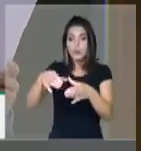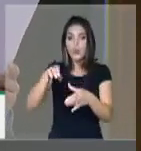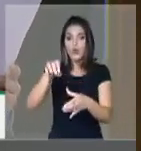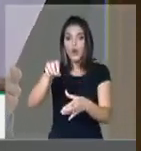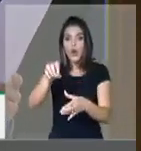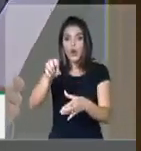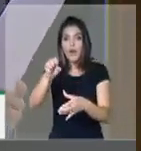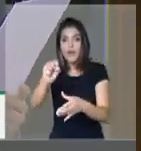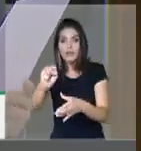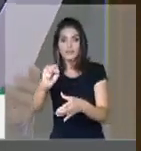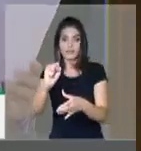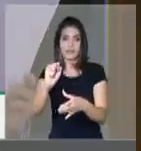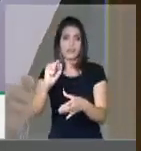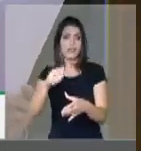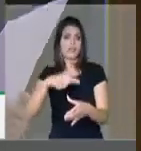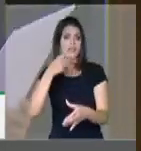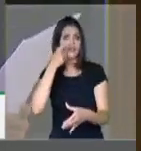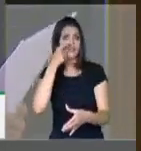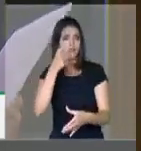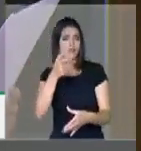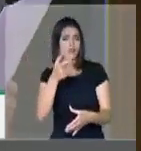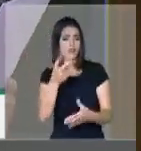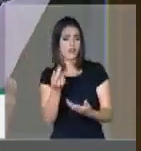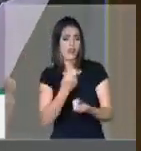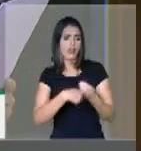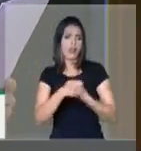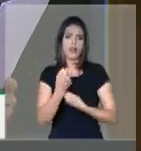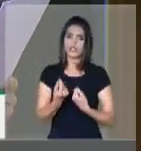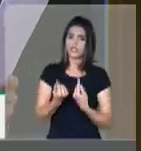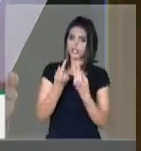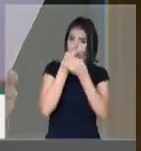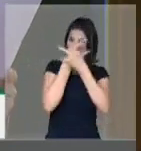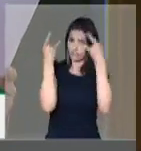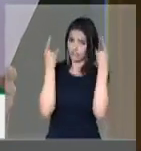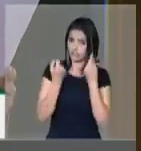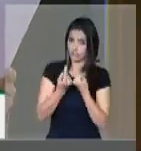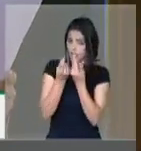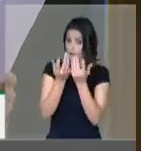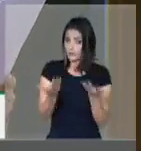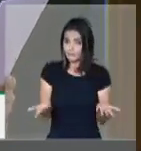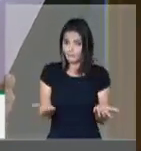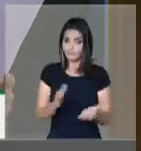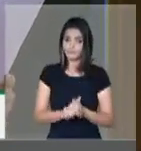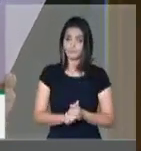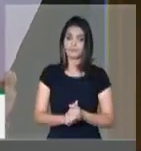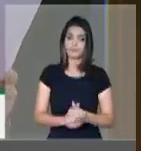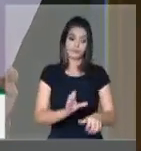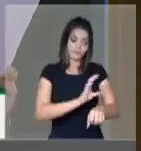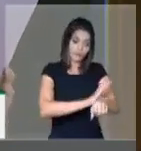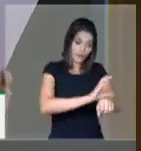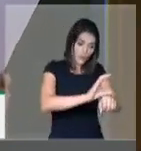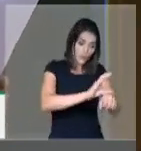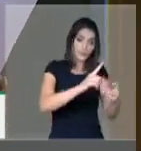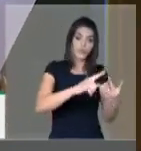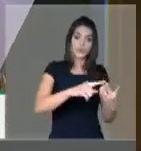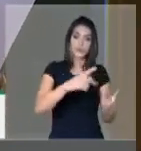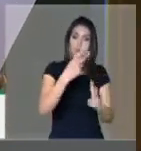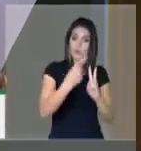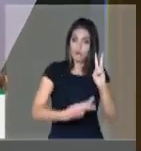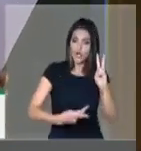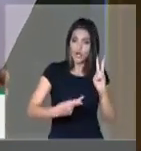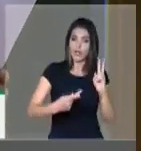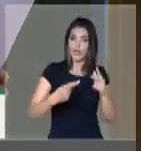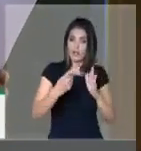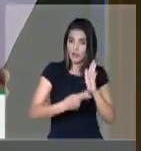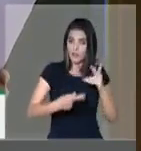à luz dos interesses mercadológicos. Os cursos e programas de